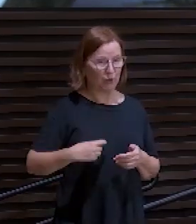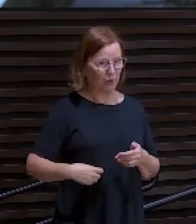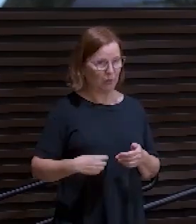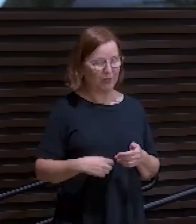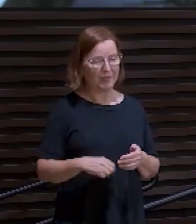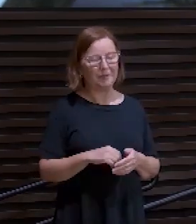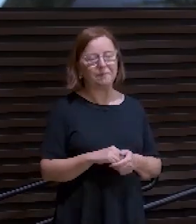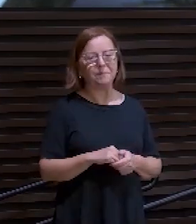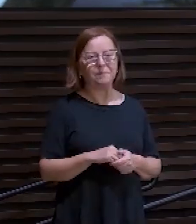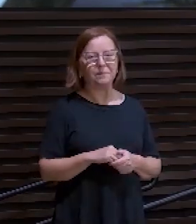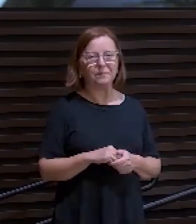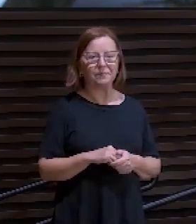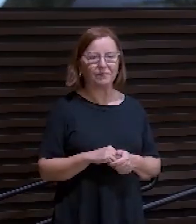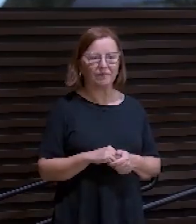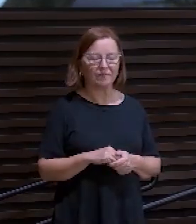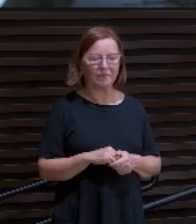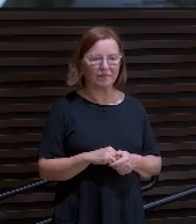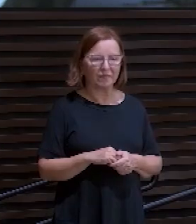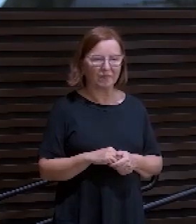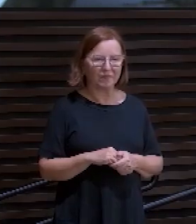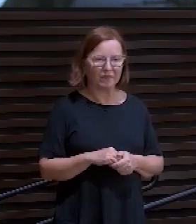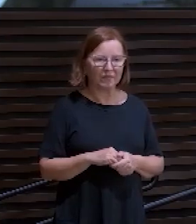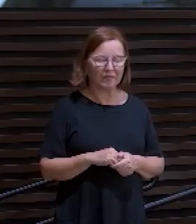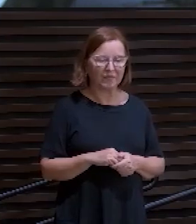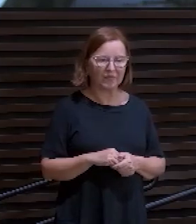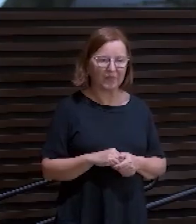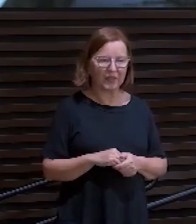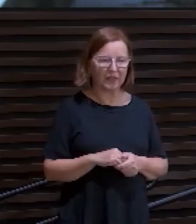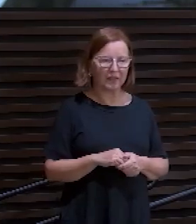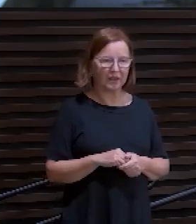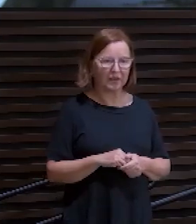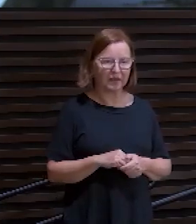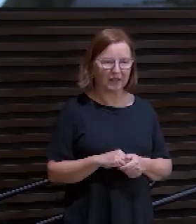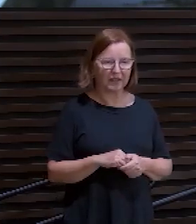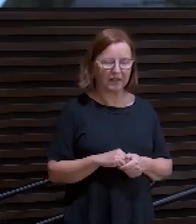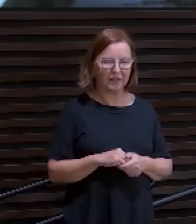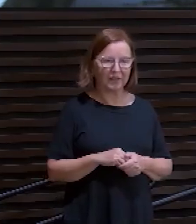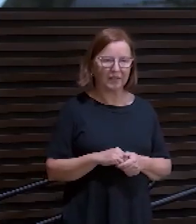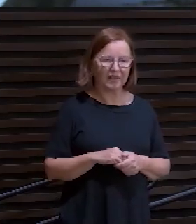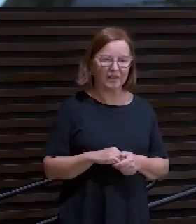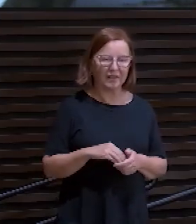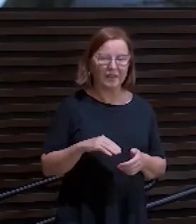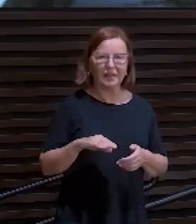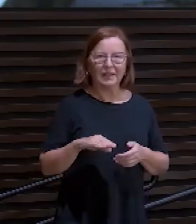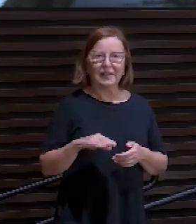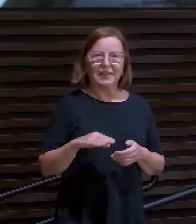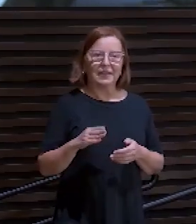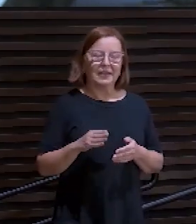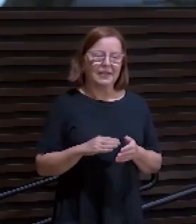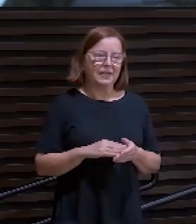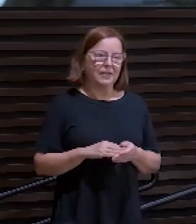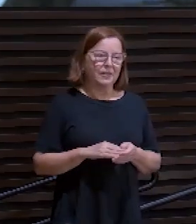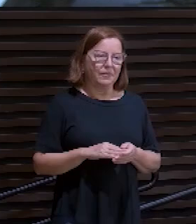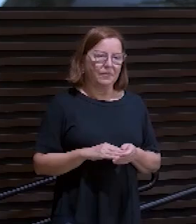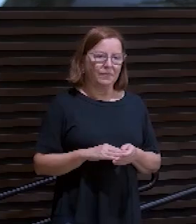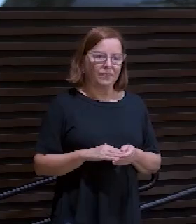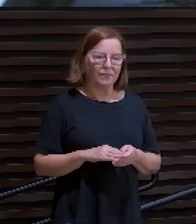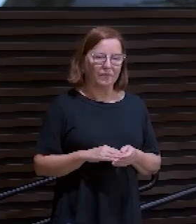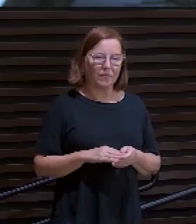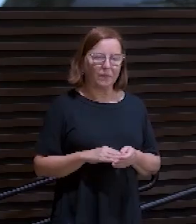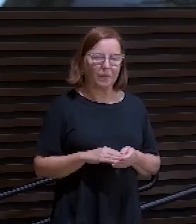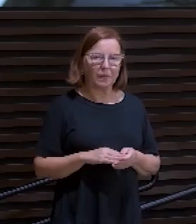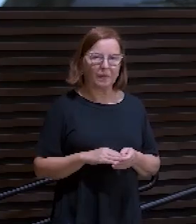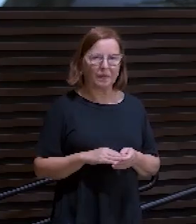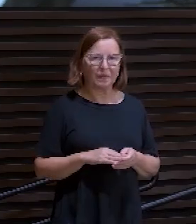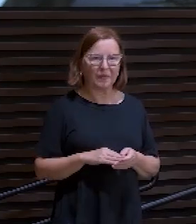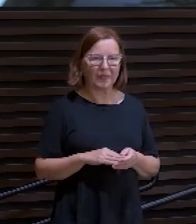dos seus irmãos de reconhecê-lo, para tratar com o coração daqueles irmãos. Quando nós começamos a ler o texto, né, da